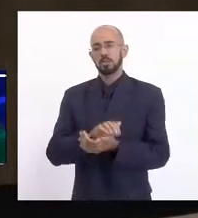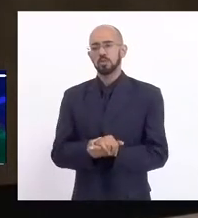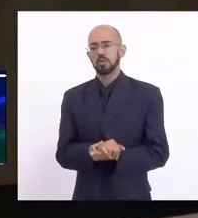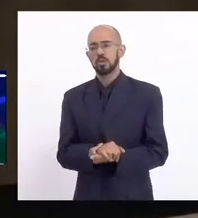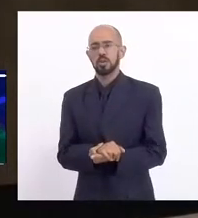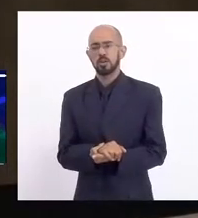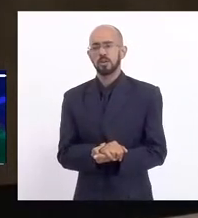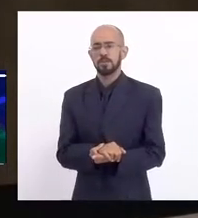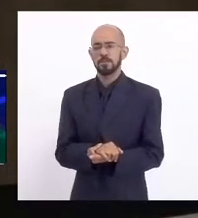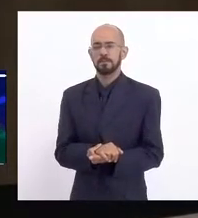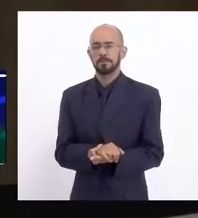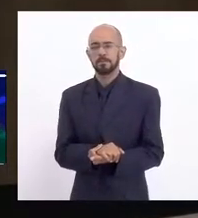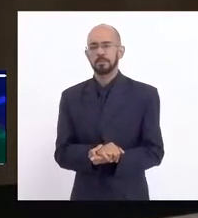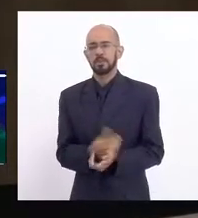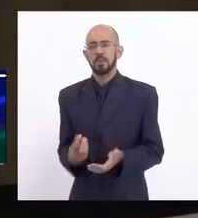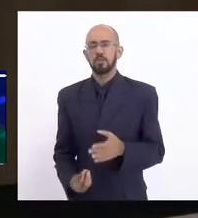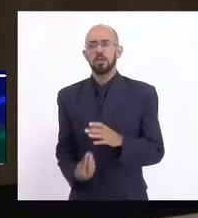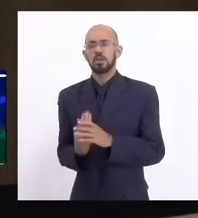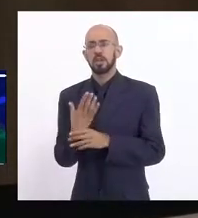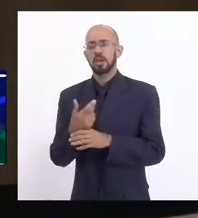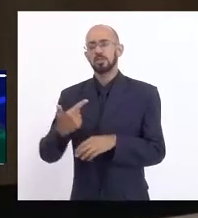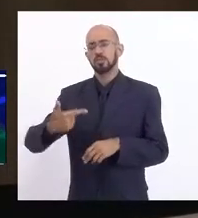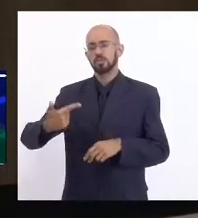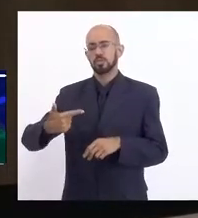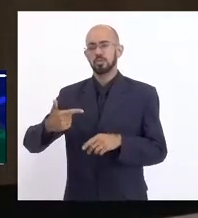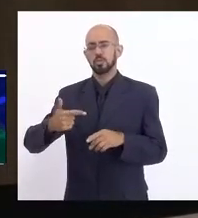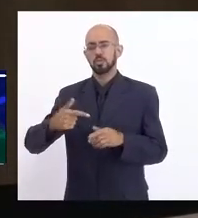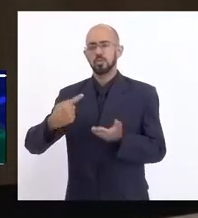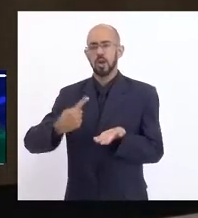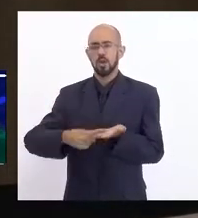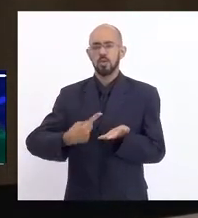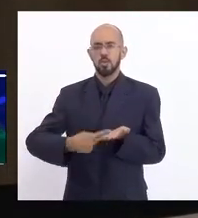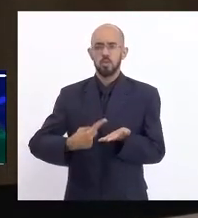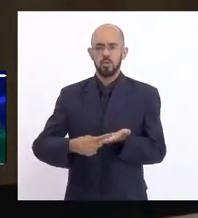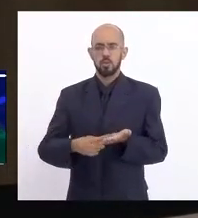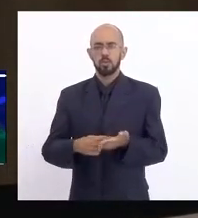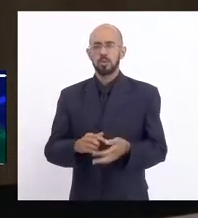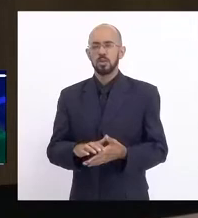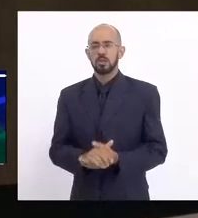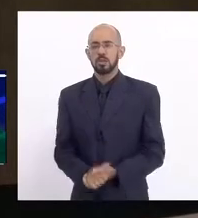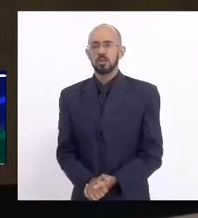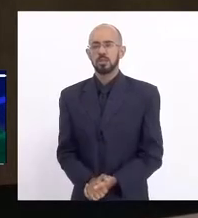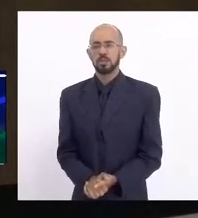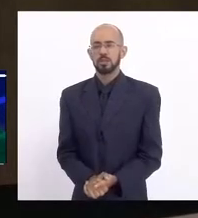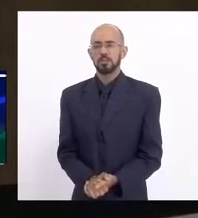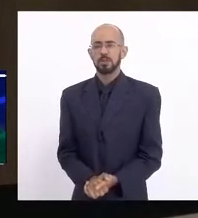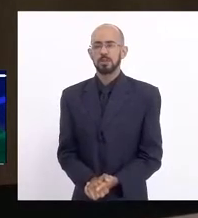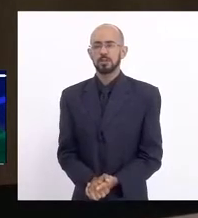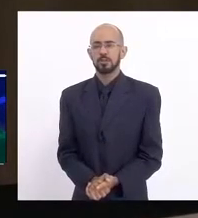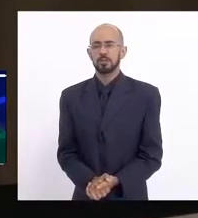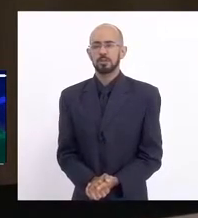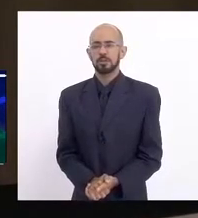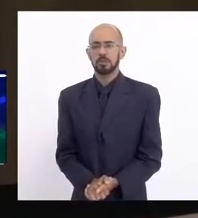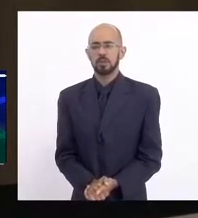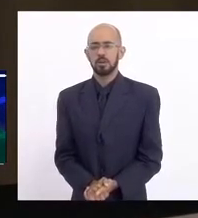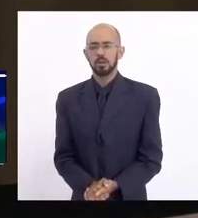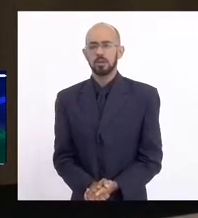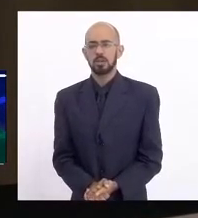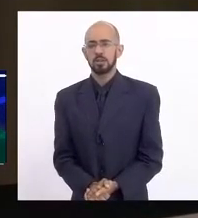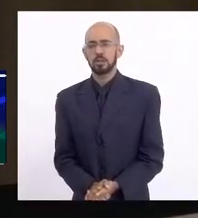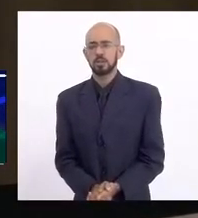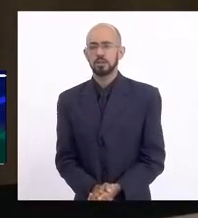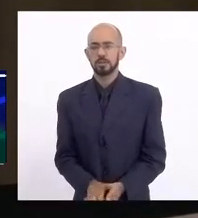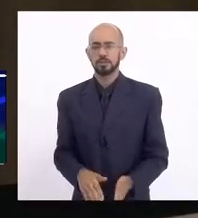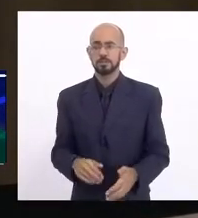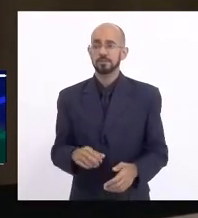aí nasceu este segundo acordo, ainda mais. Isto não está no acordo. Mas